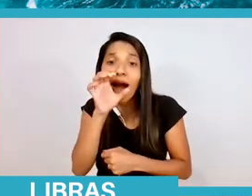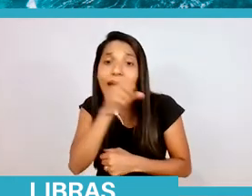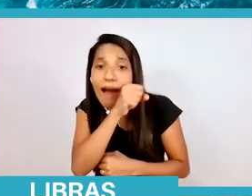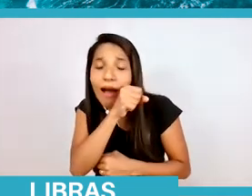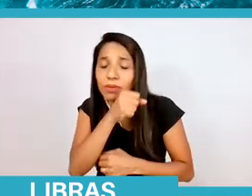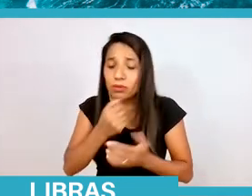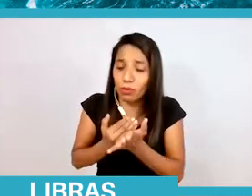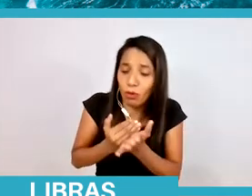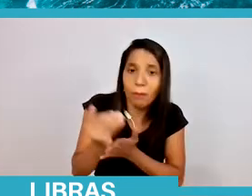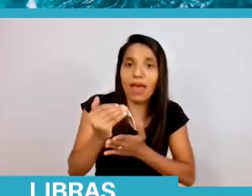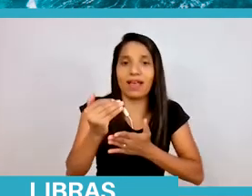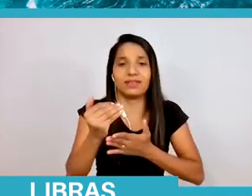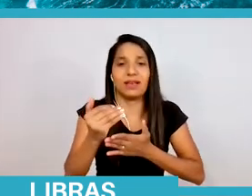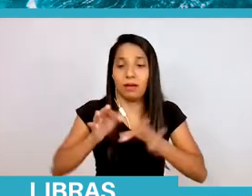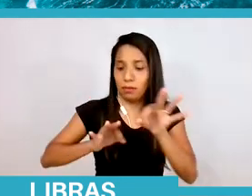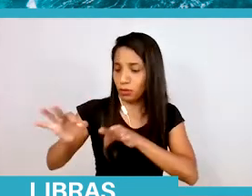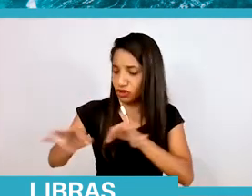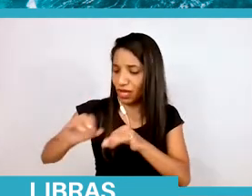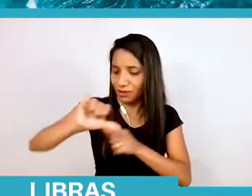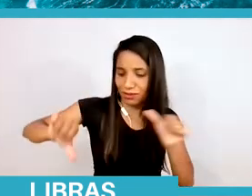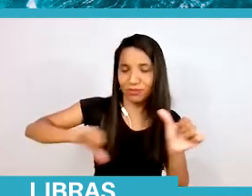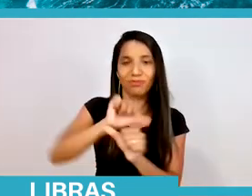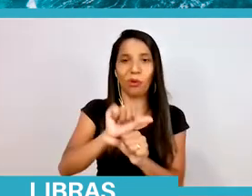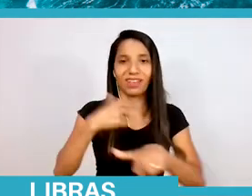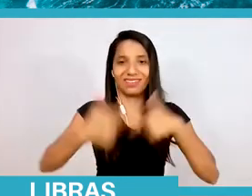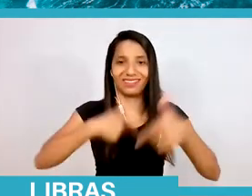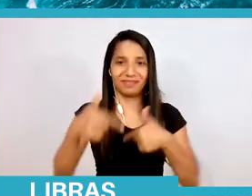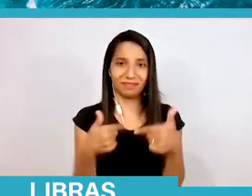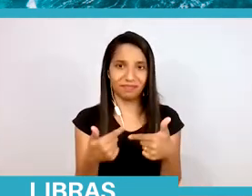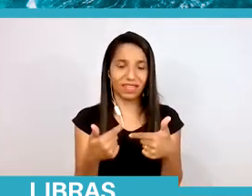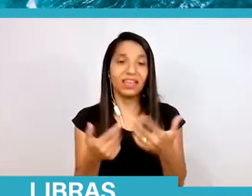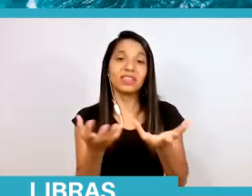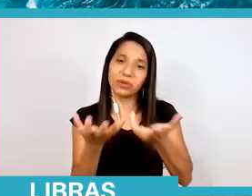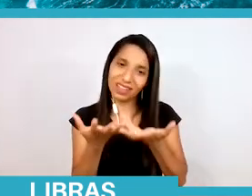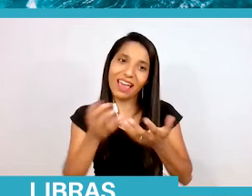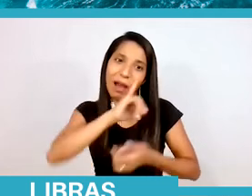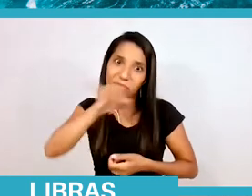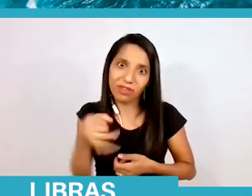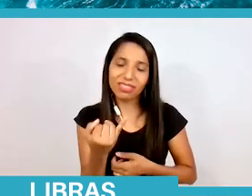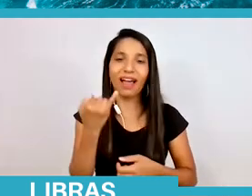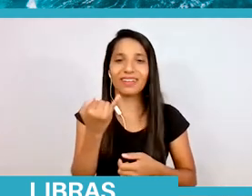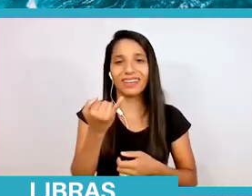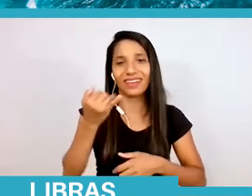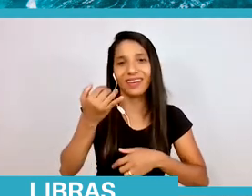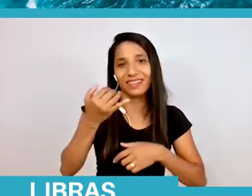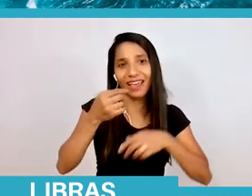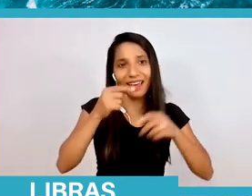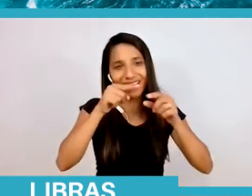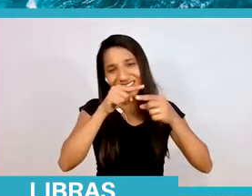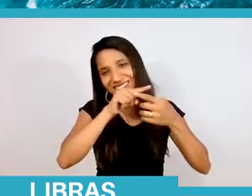o primeiro passo. Então, eu queria trazer muito, desmistificar muito essa ideia que você precisa de